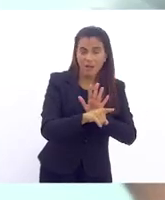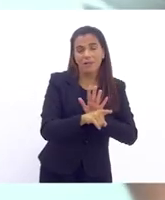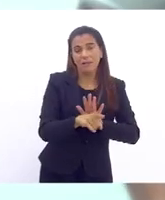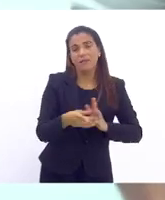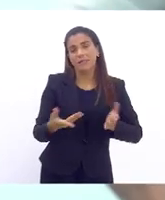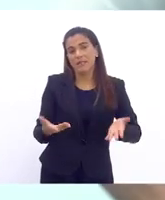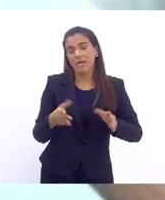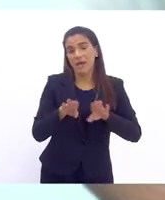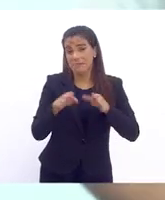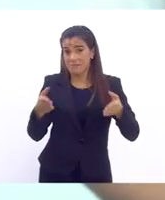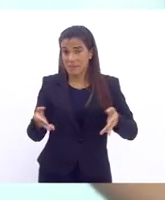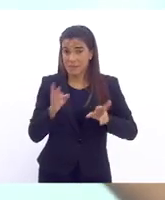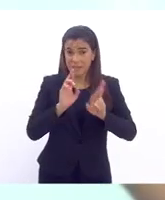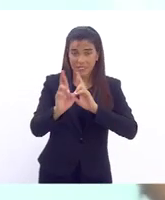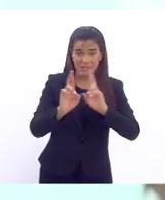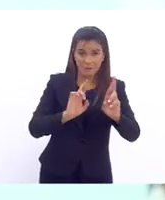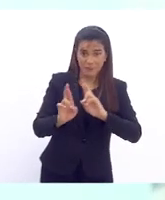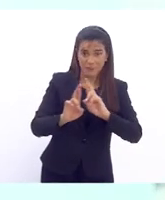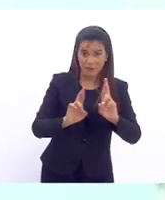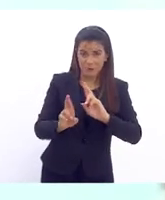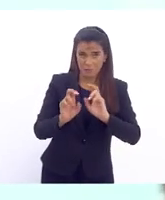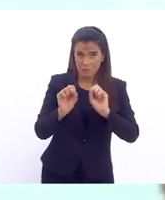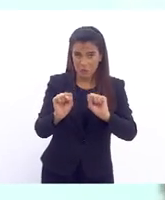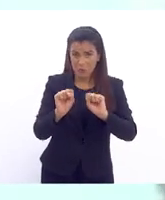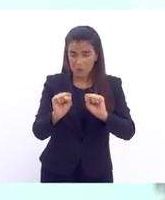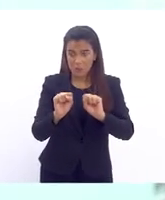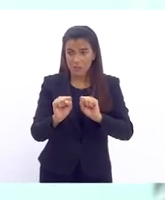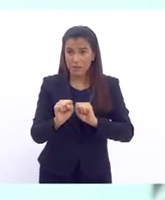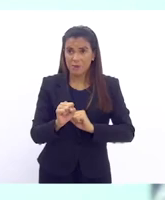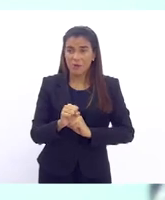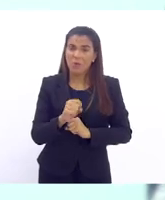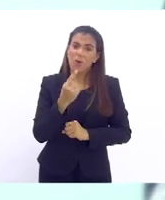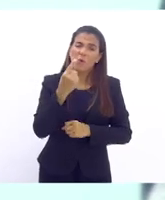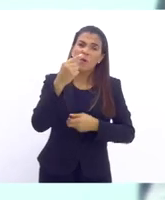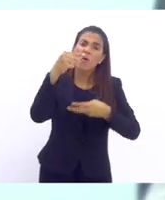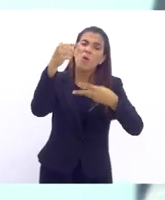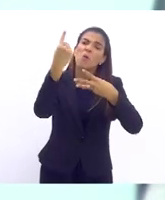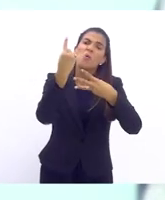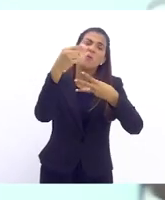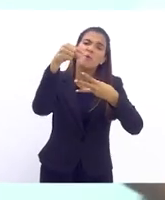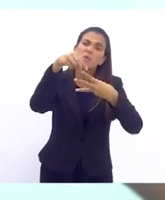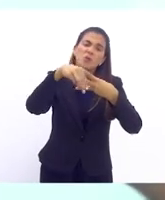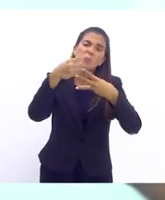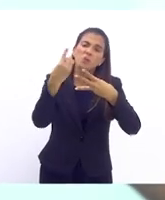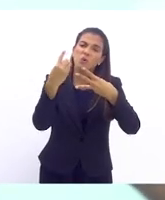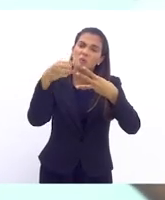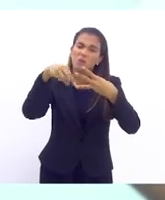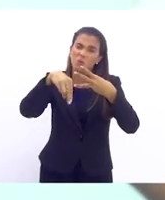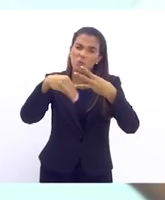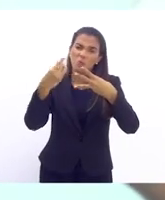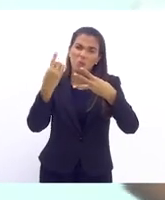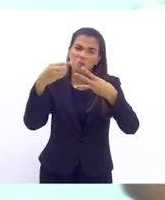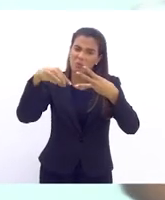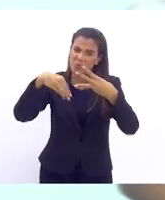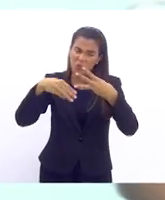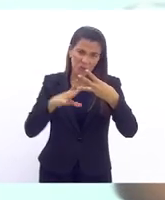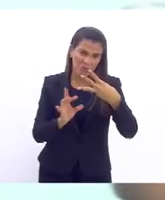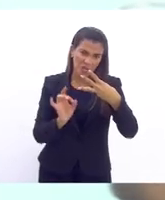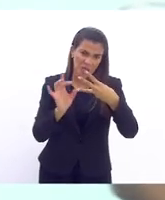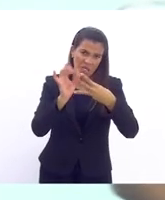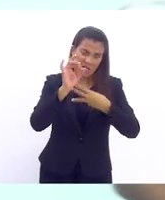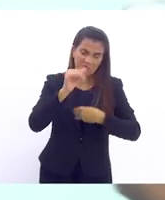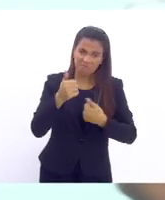a mesa responde pode ser assim eu acho que um minuto cada um a gente facilita Isso é só a gente vai